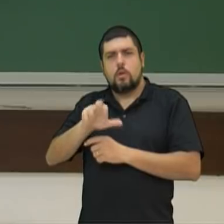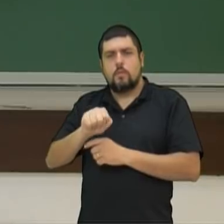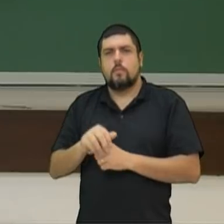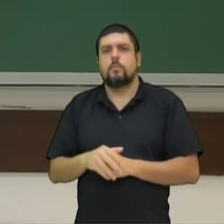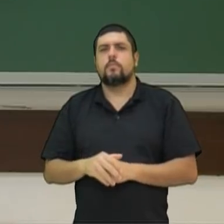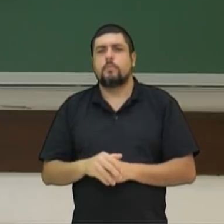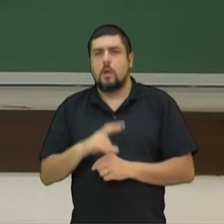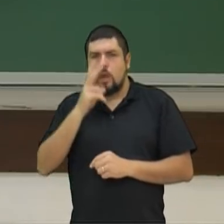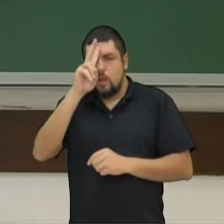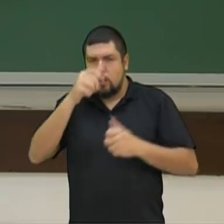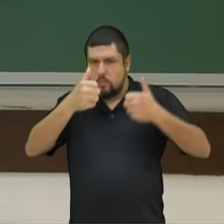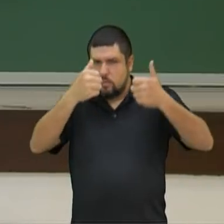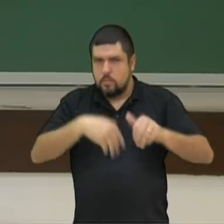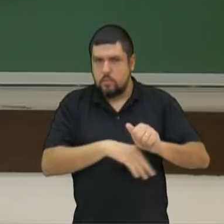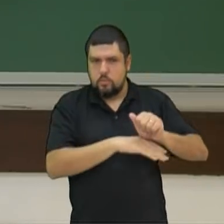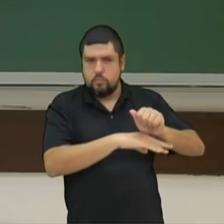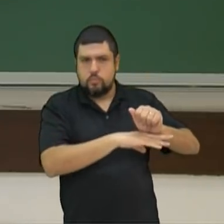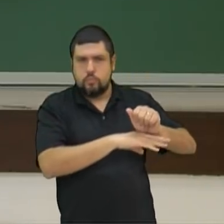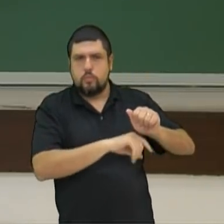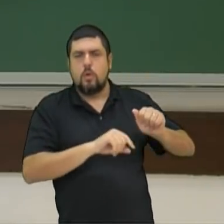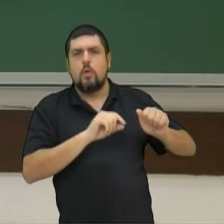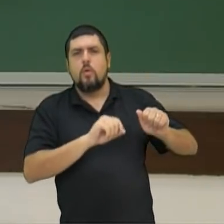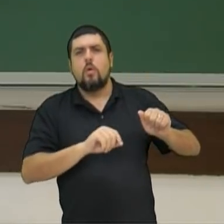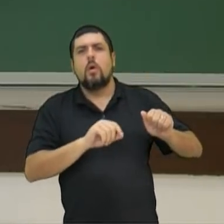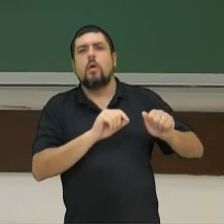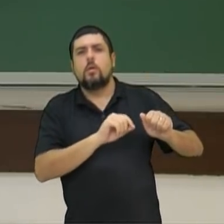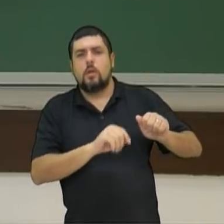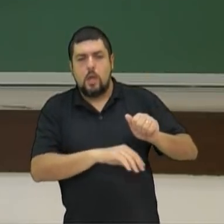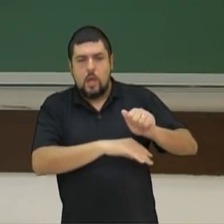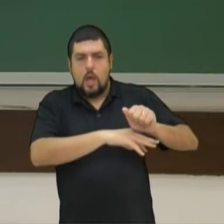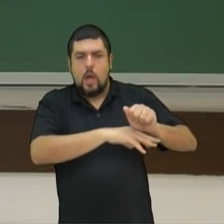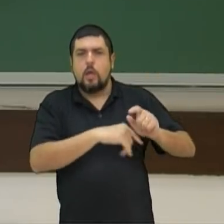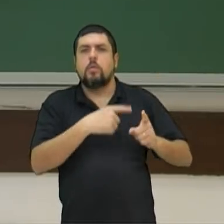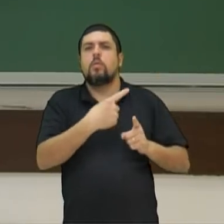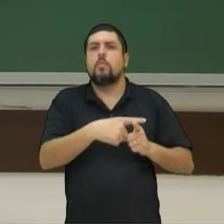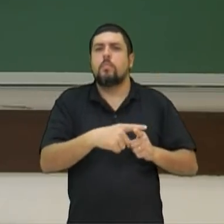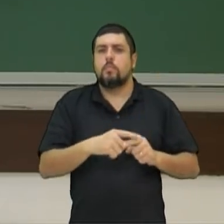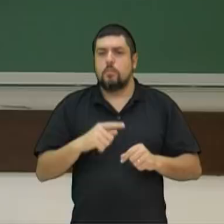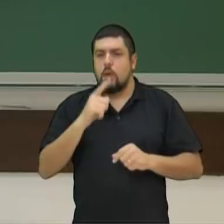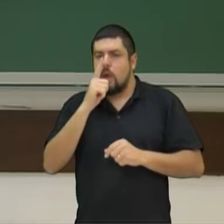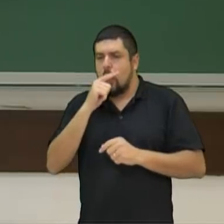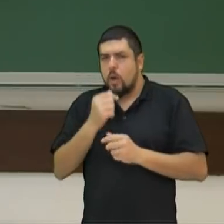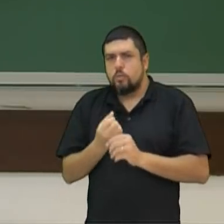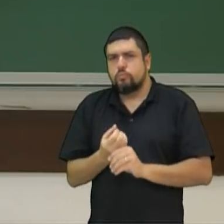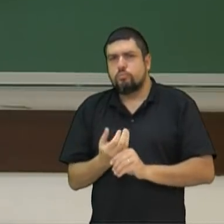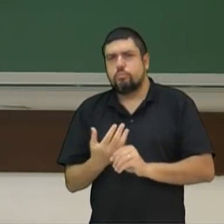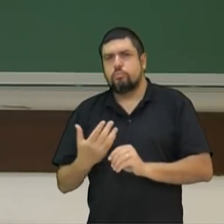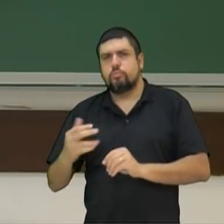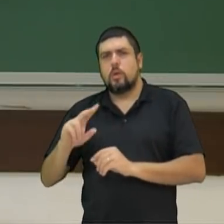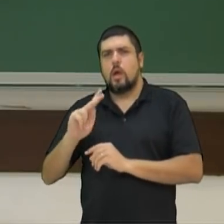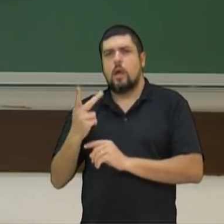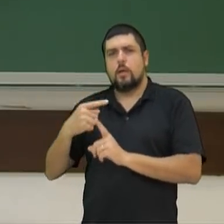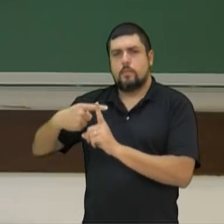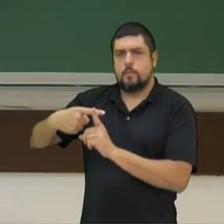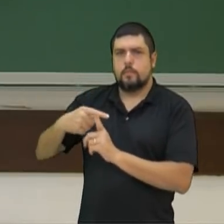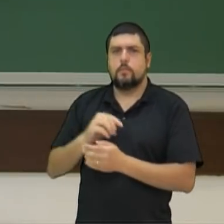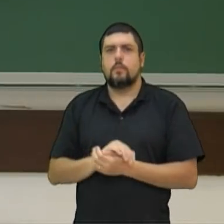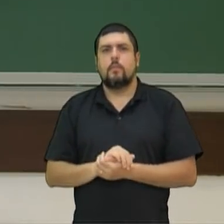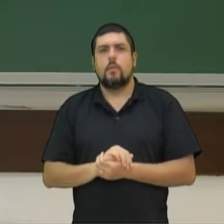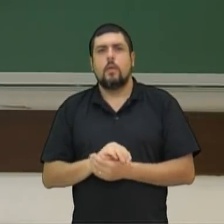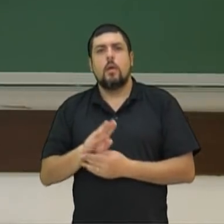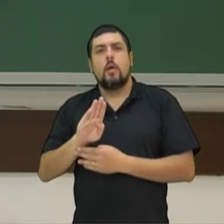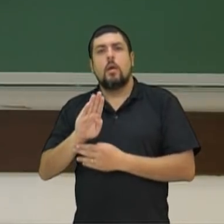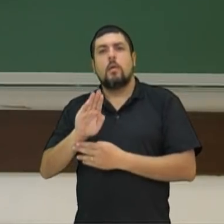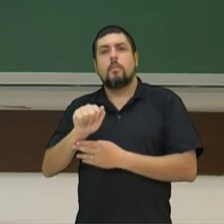que nos ácidos, o Svante Arrhenius disse, é ácido porque em água solta H+. E base? Como é